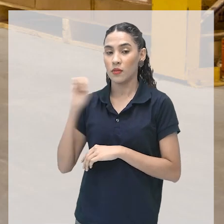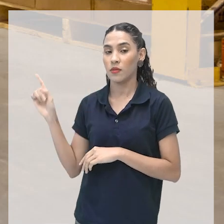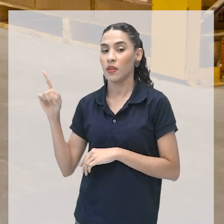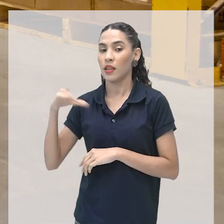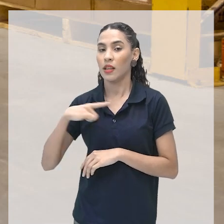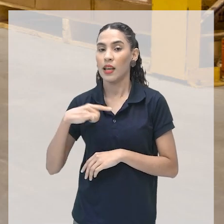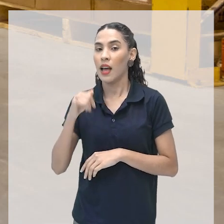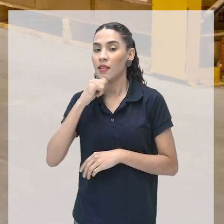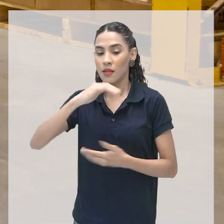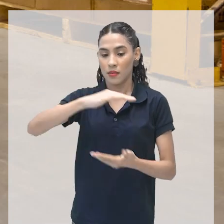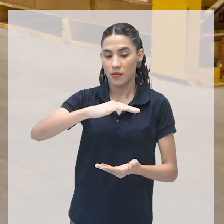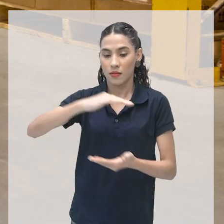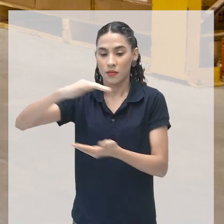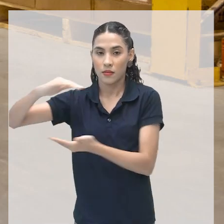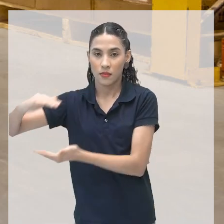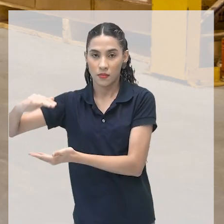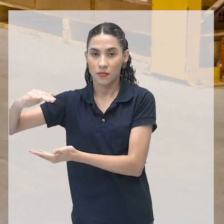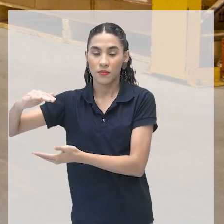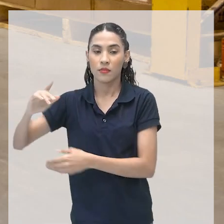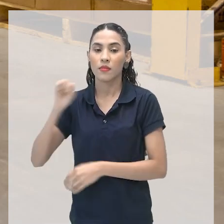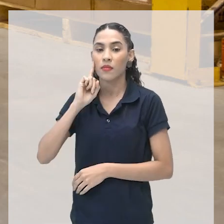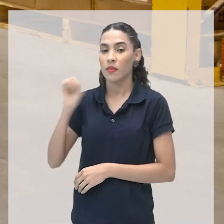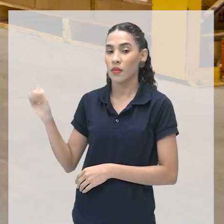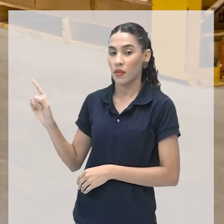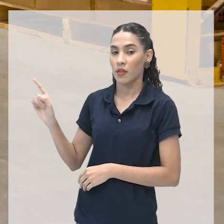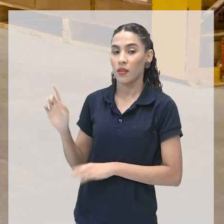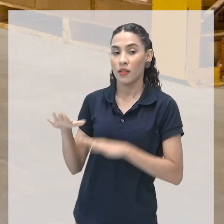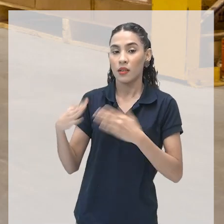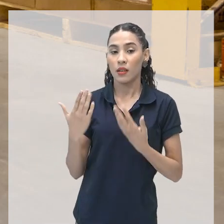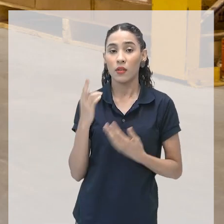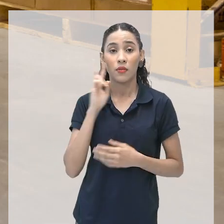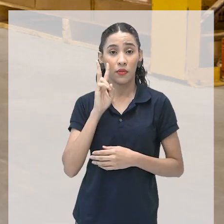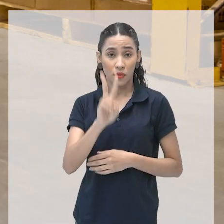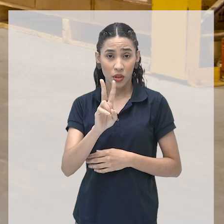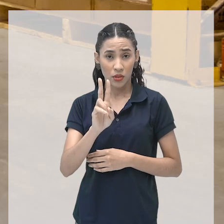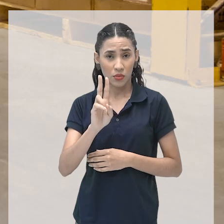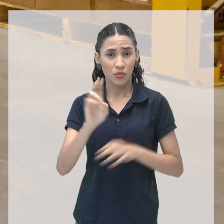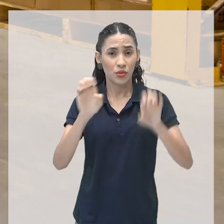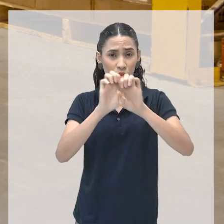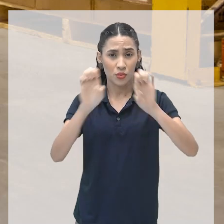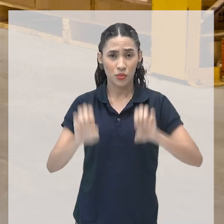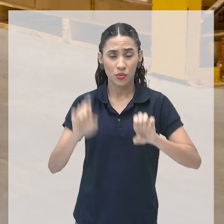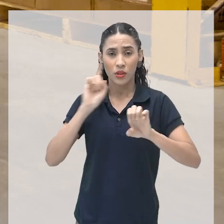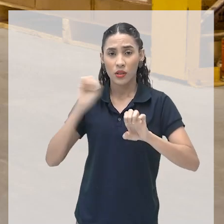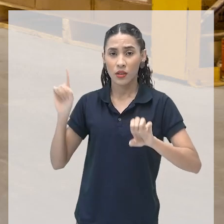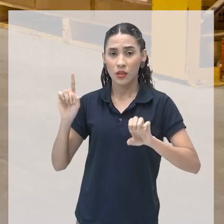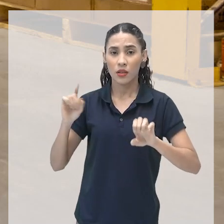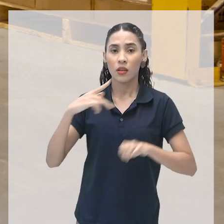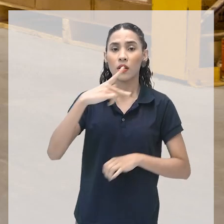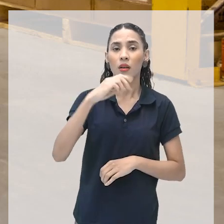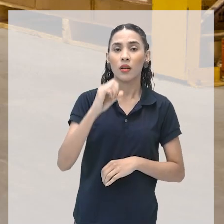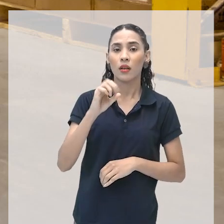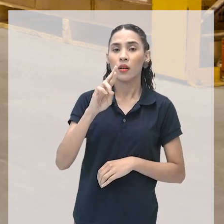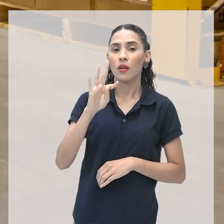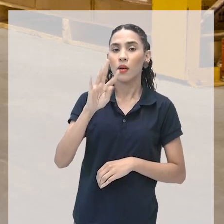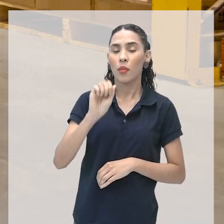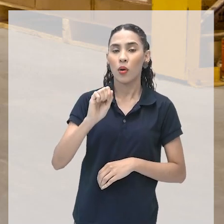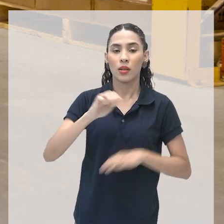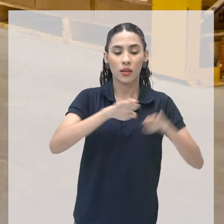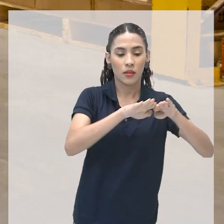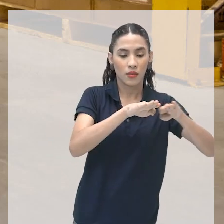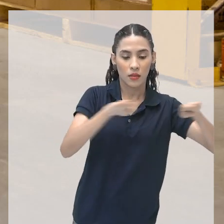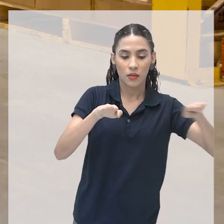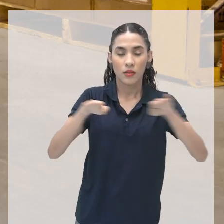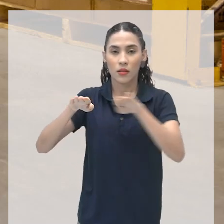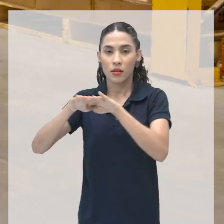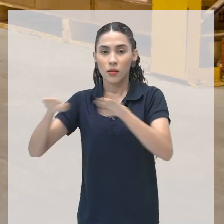tem uma caixa ao lado da outra. Então você já viu esse tipo de estrutura, né? O porta-pallet, você sabe o que é um